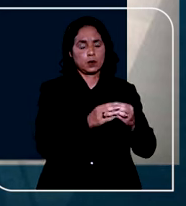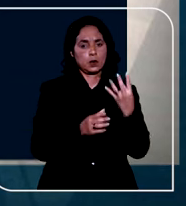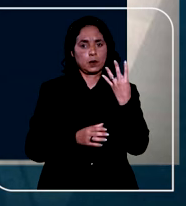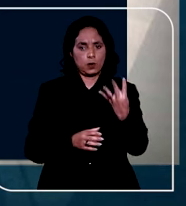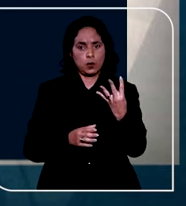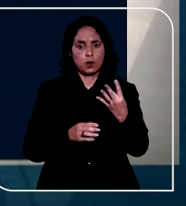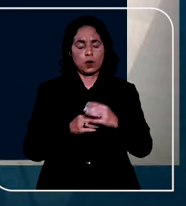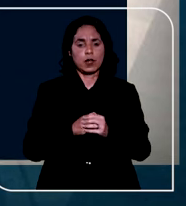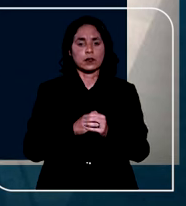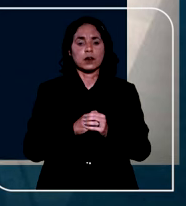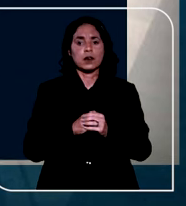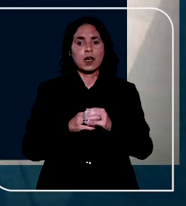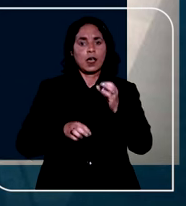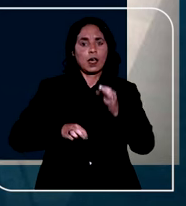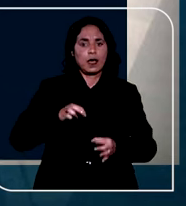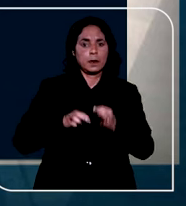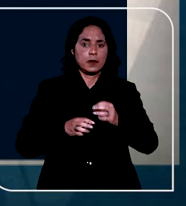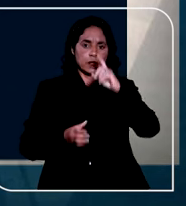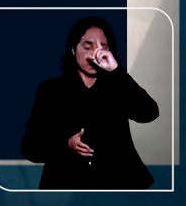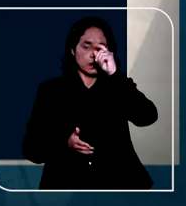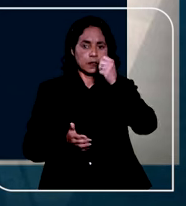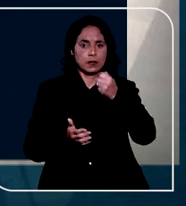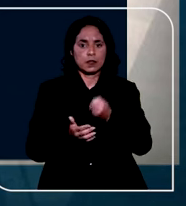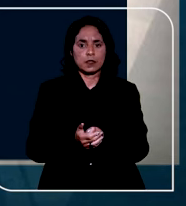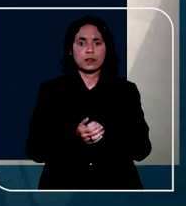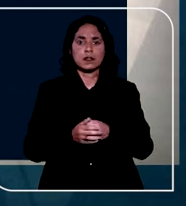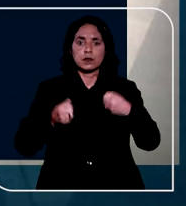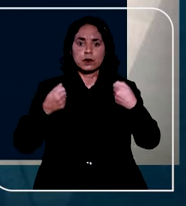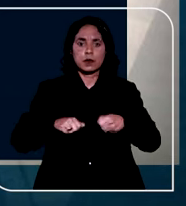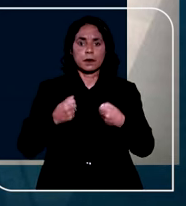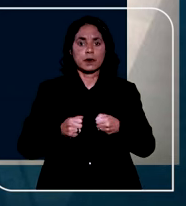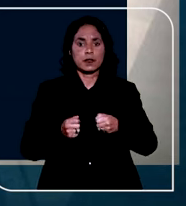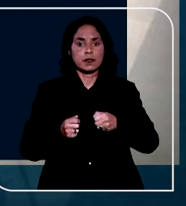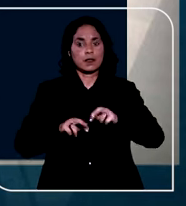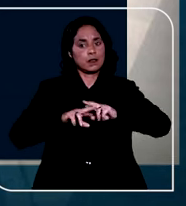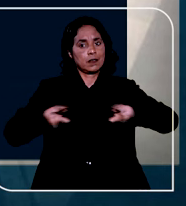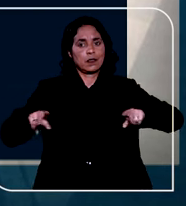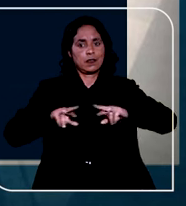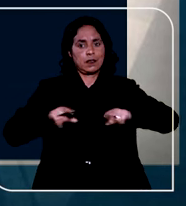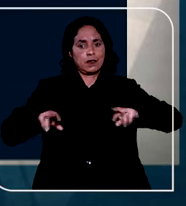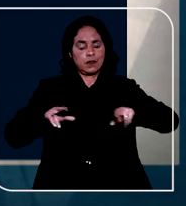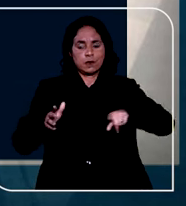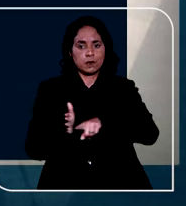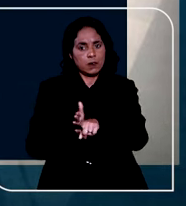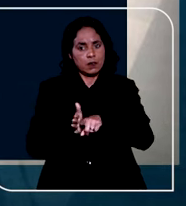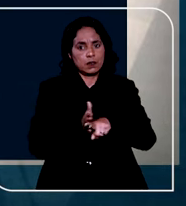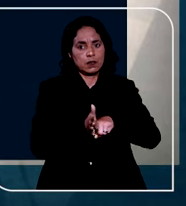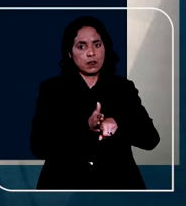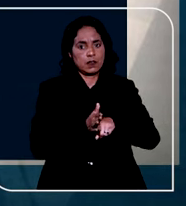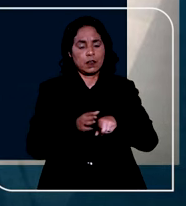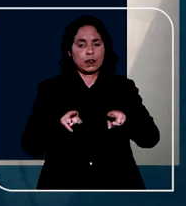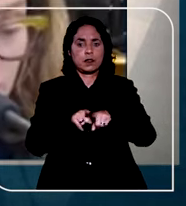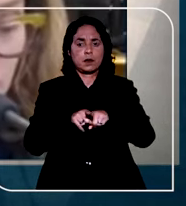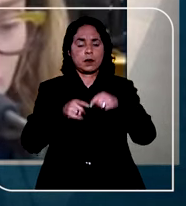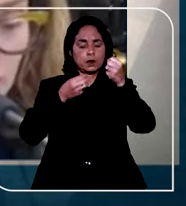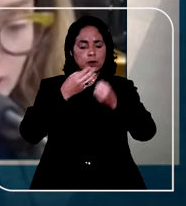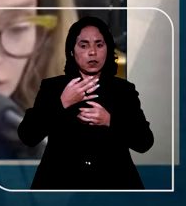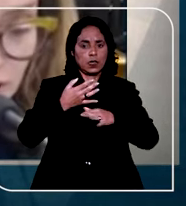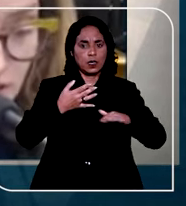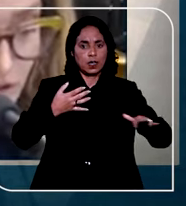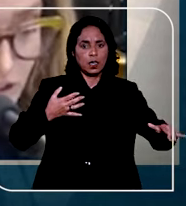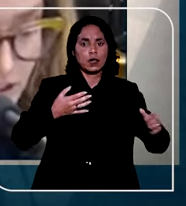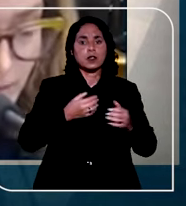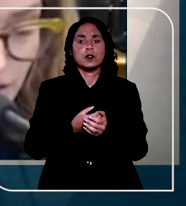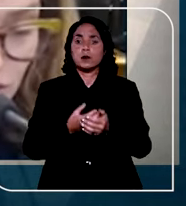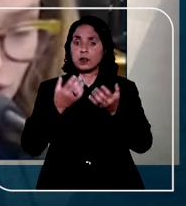voto da ministra Isabel Galote no sentido de que é necessário distinguir o caso sob análise e a jurisprudência da corte que admite